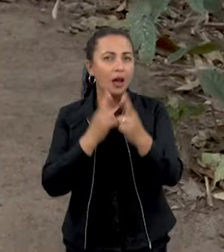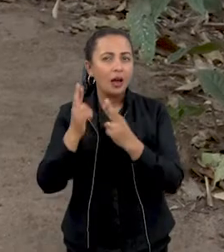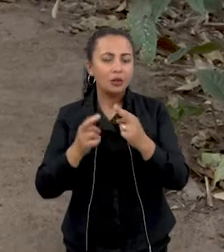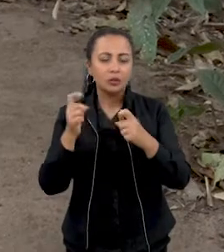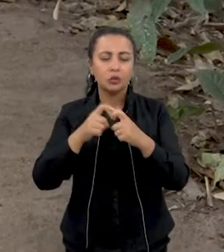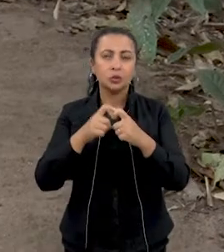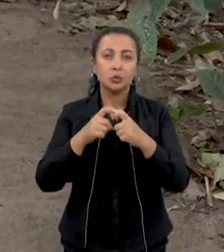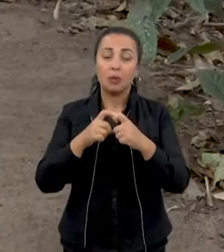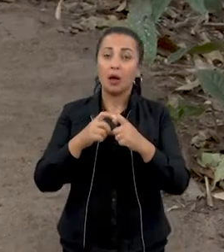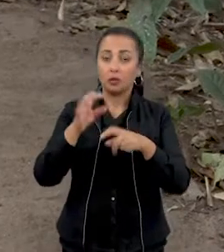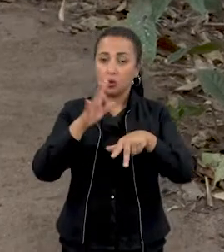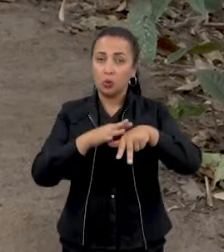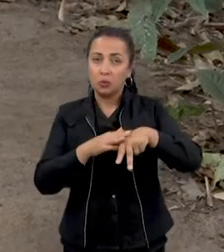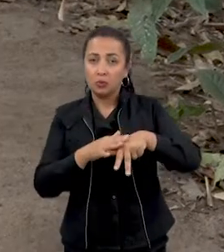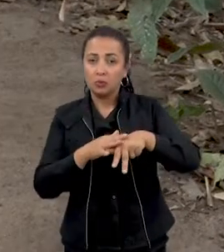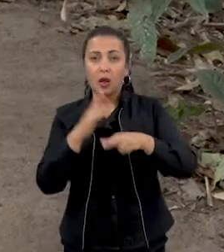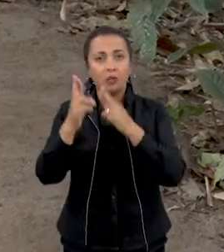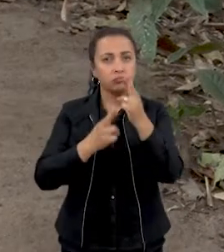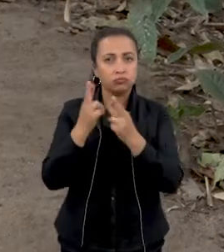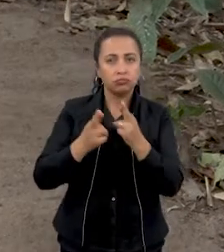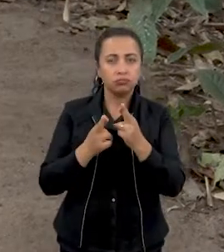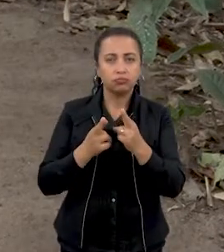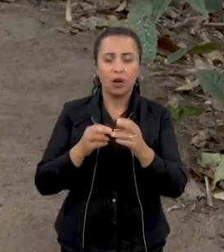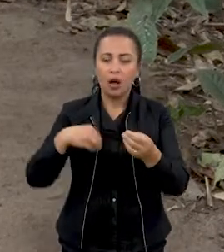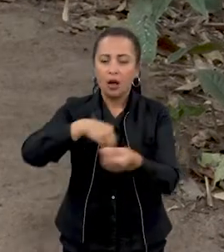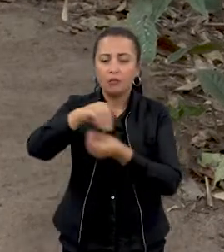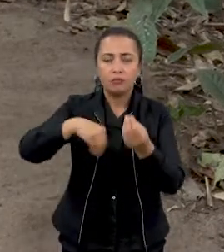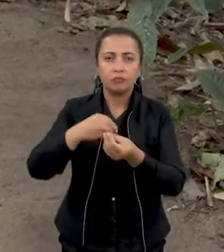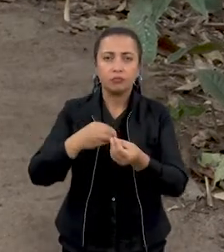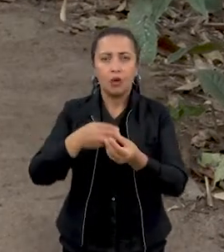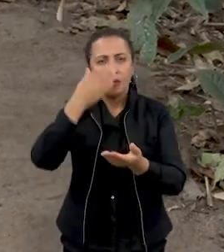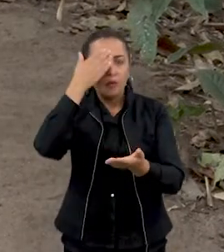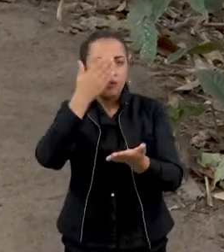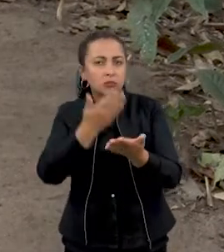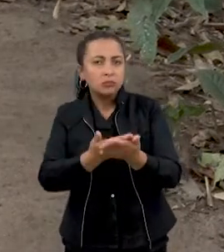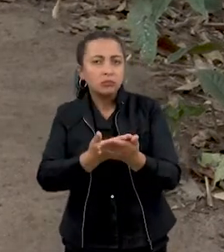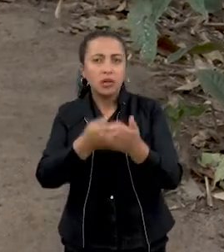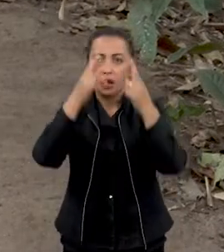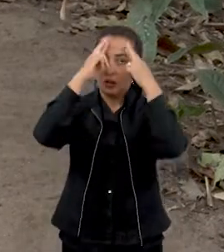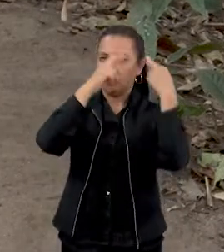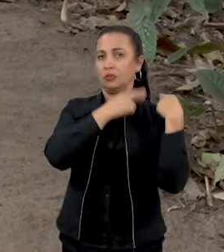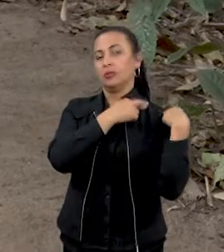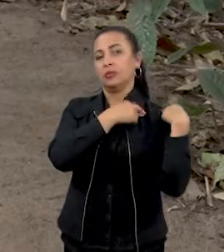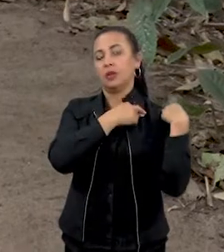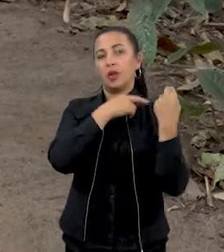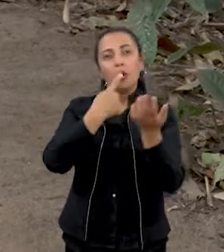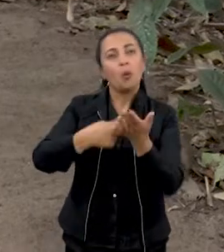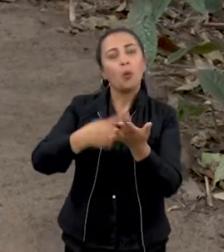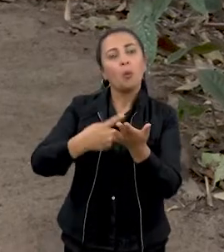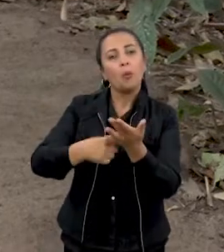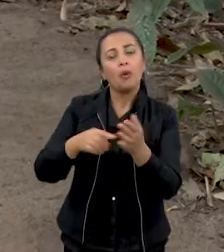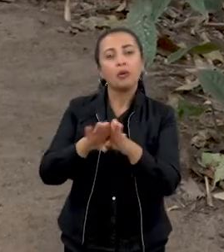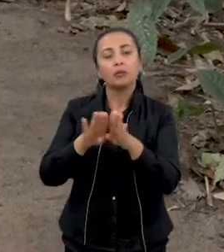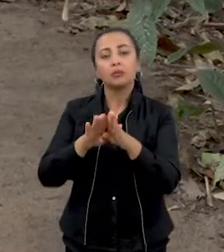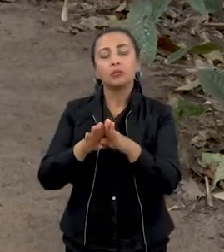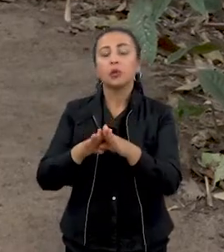A relação médico-paciente é uma interação que envolve confiança e responsabilidade.